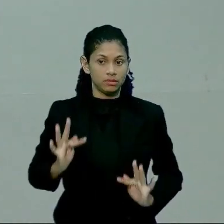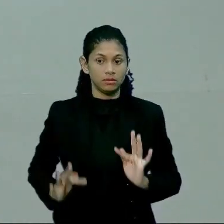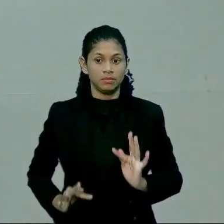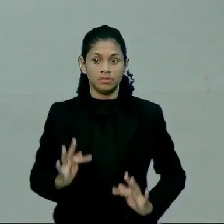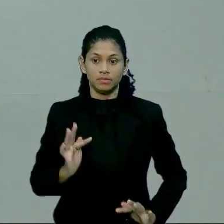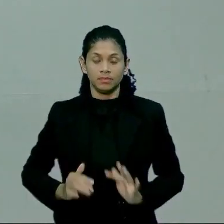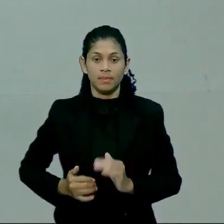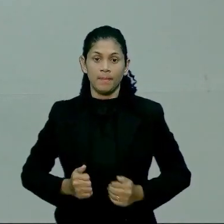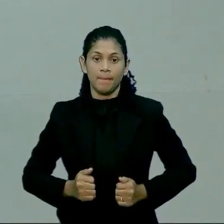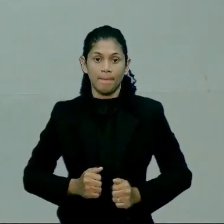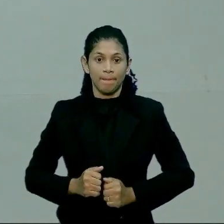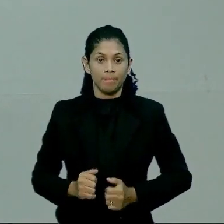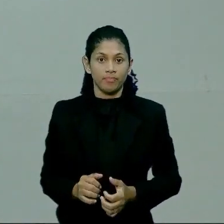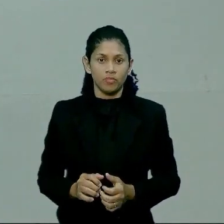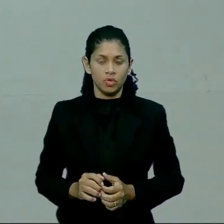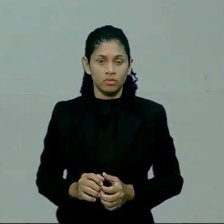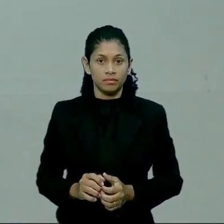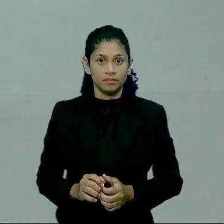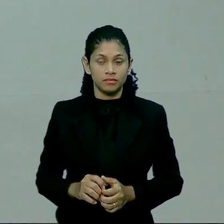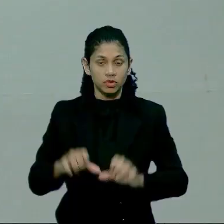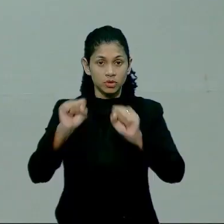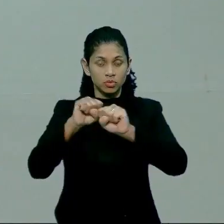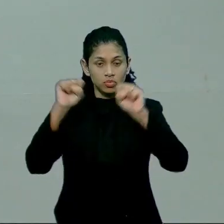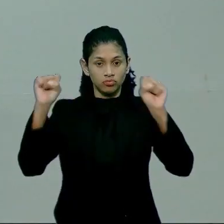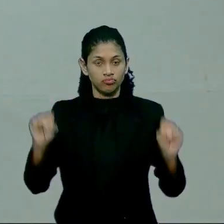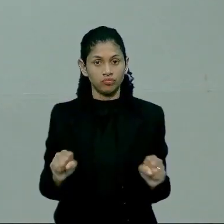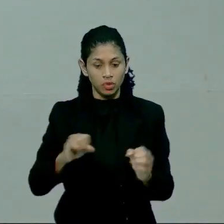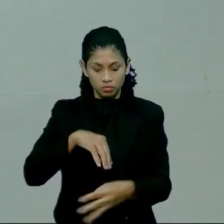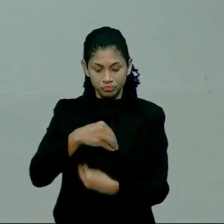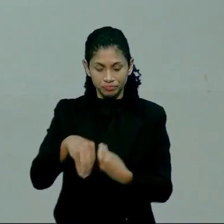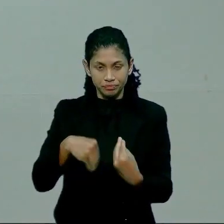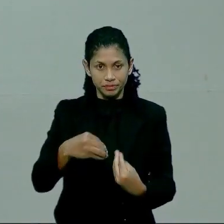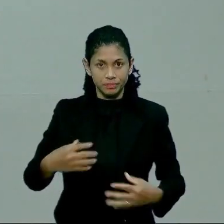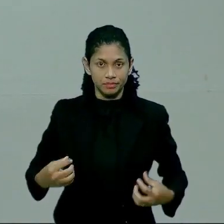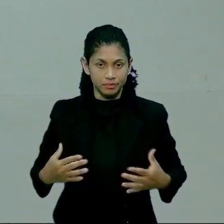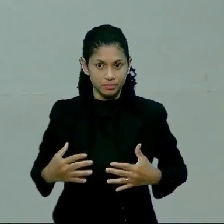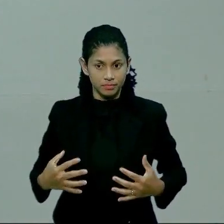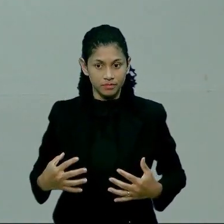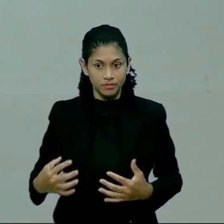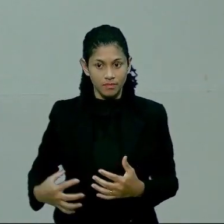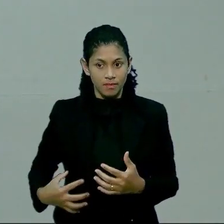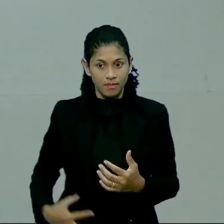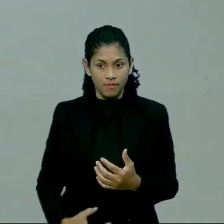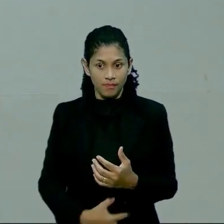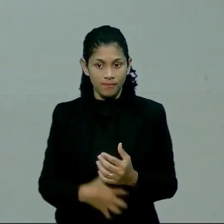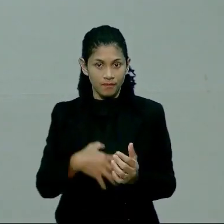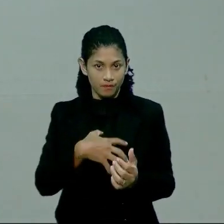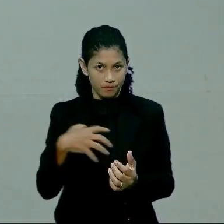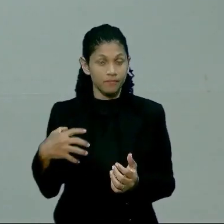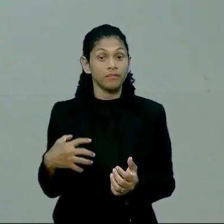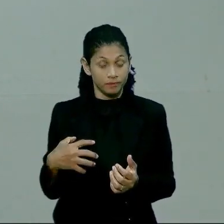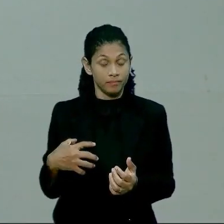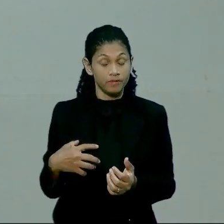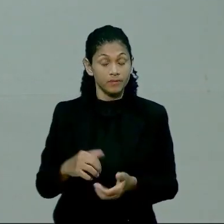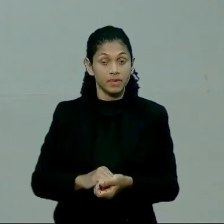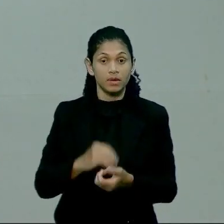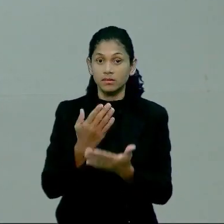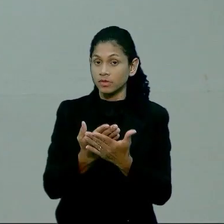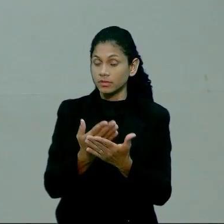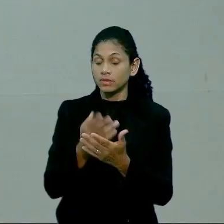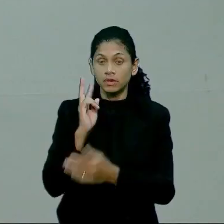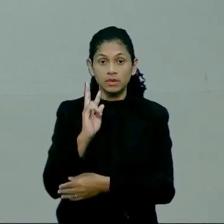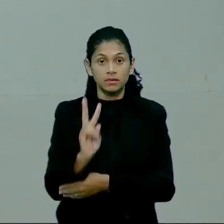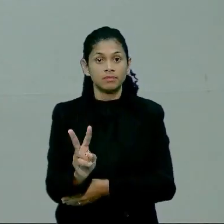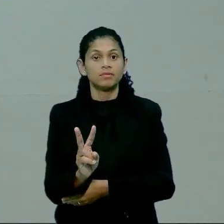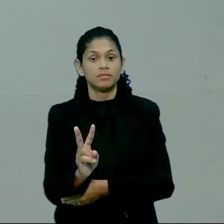vendo aqui, ó, todo o sistema aqui envolvido. É claro que a gente vai trabalhar o aspecto físico, né? O sistema locomotor, como a gente já viu. Então,